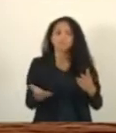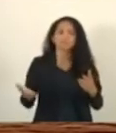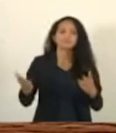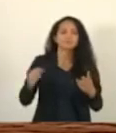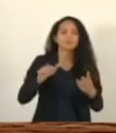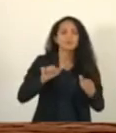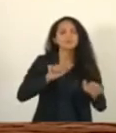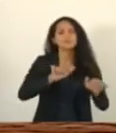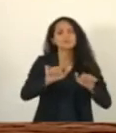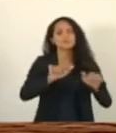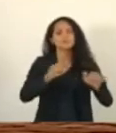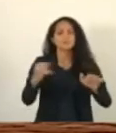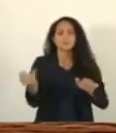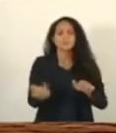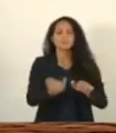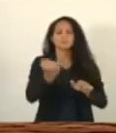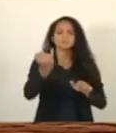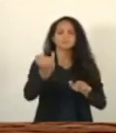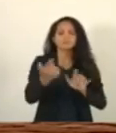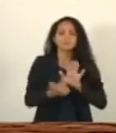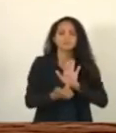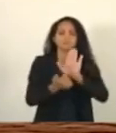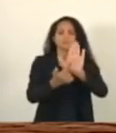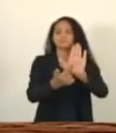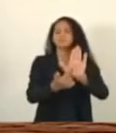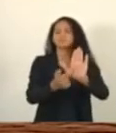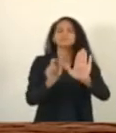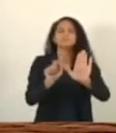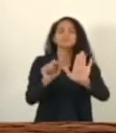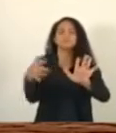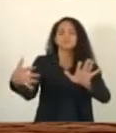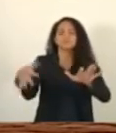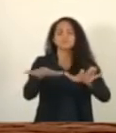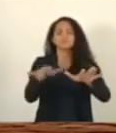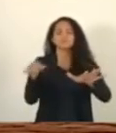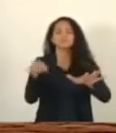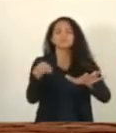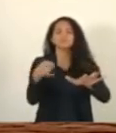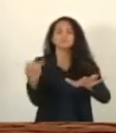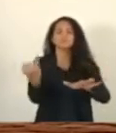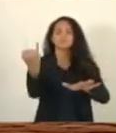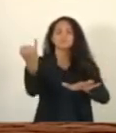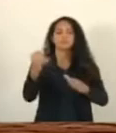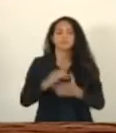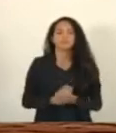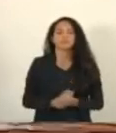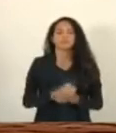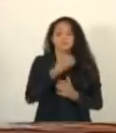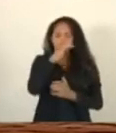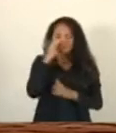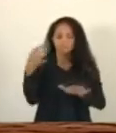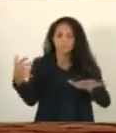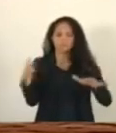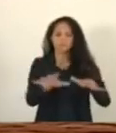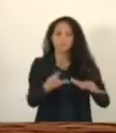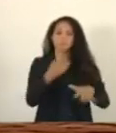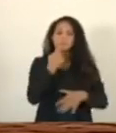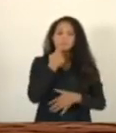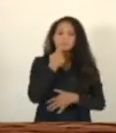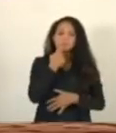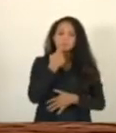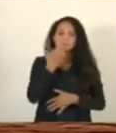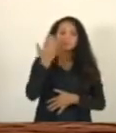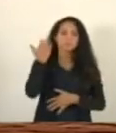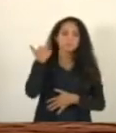esse trabalho de mostrar a importância da inclusão. Falando em inclusão, nós tivemos aqui na sexta-feira, a partir